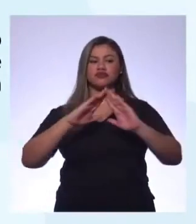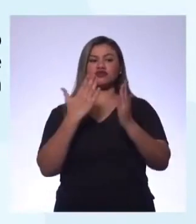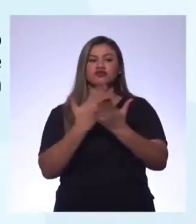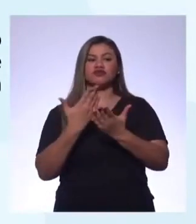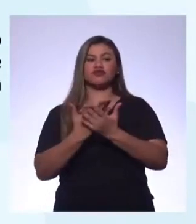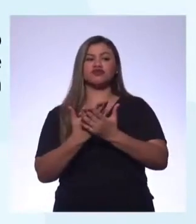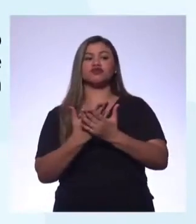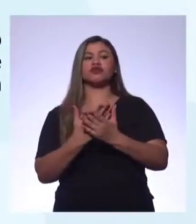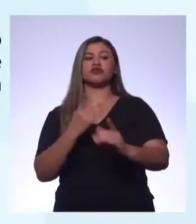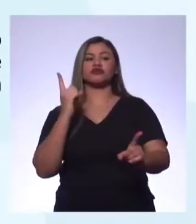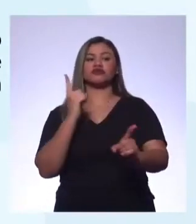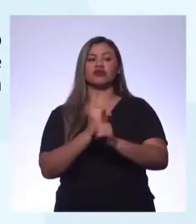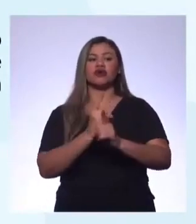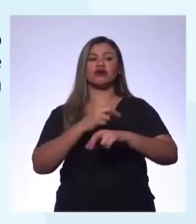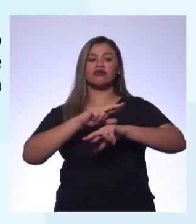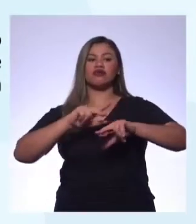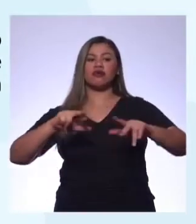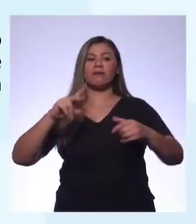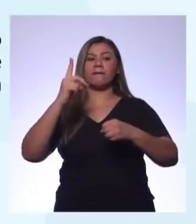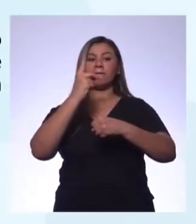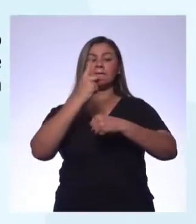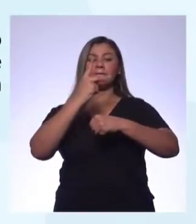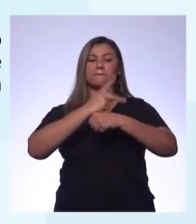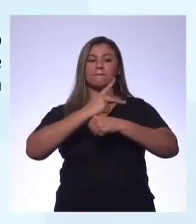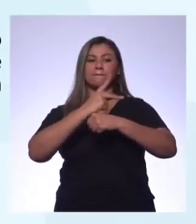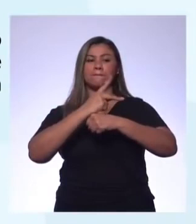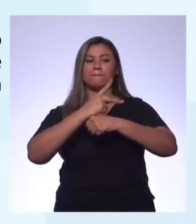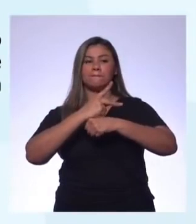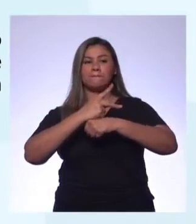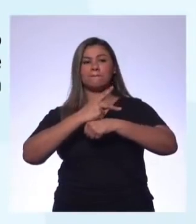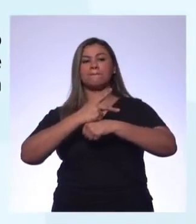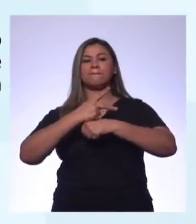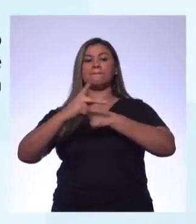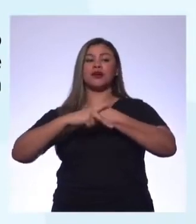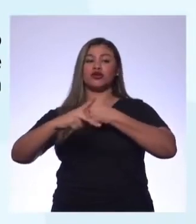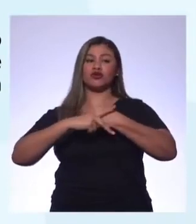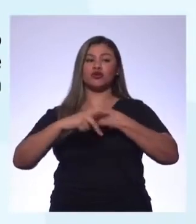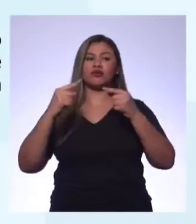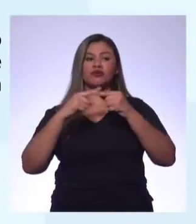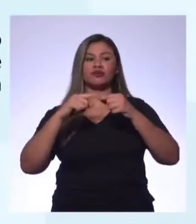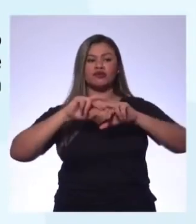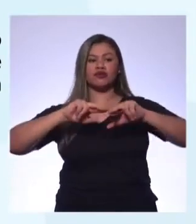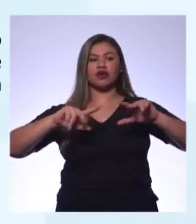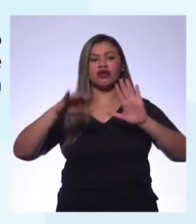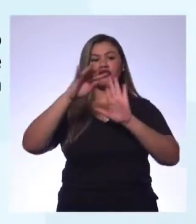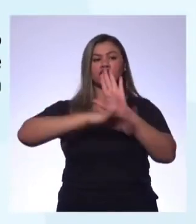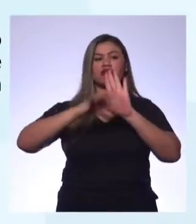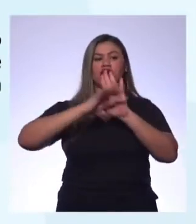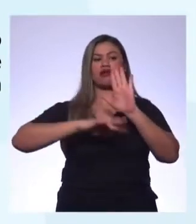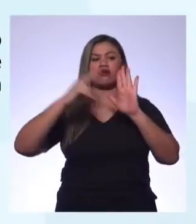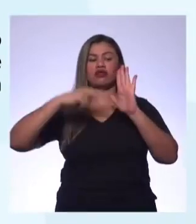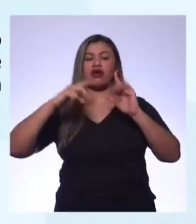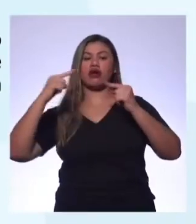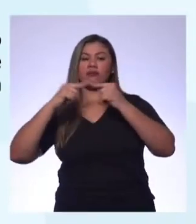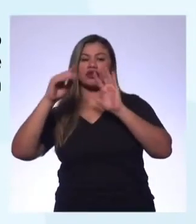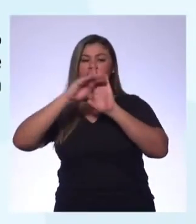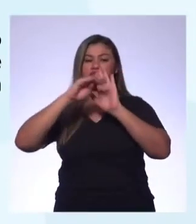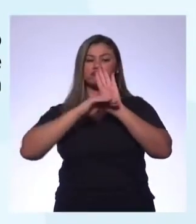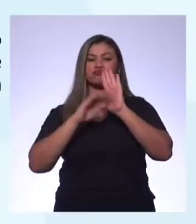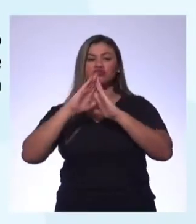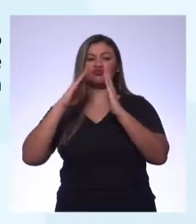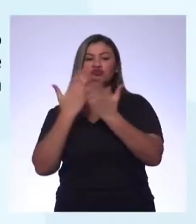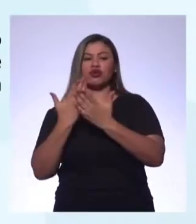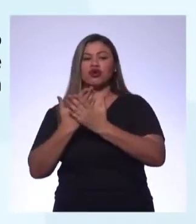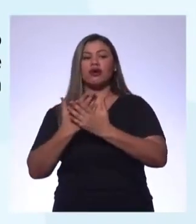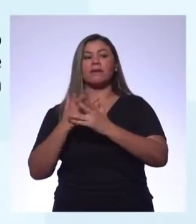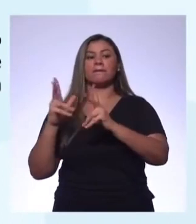de palavras e pronomes como recursos coesivos que possibilitam a progressão textual no regimento escolar. E reconhecer